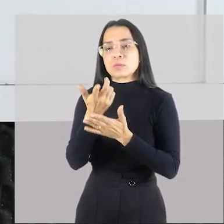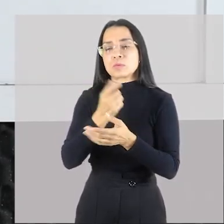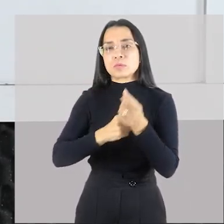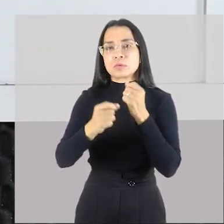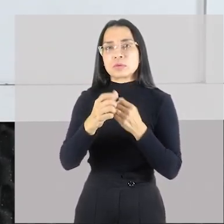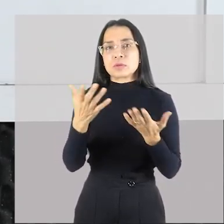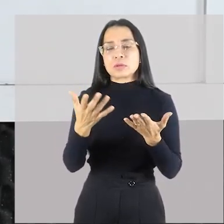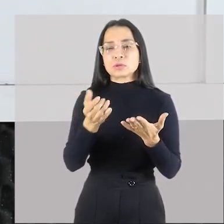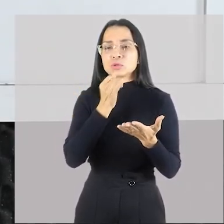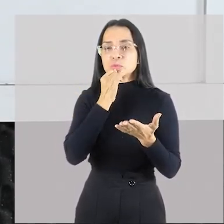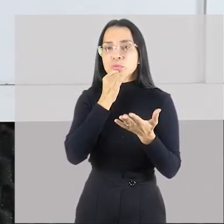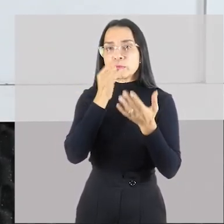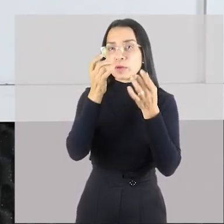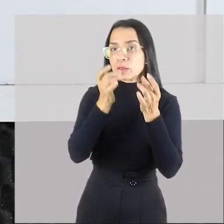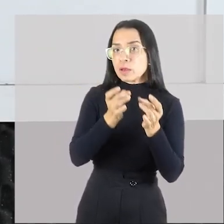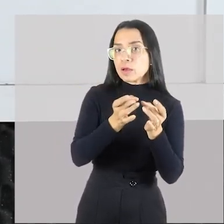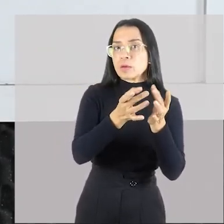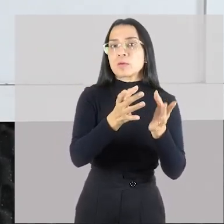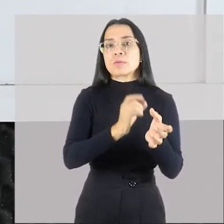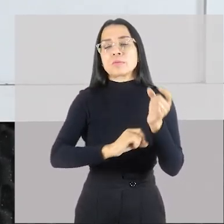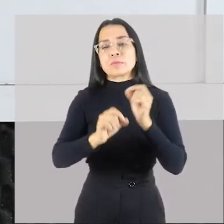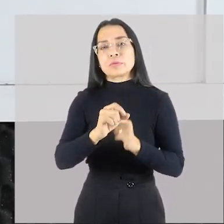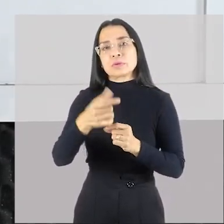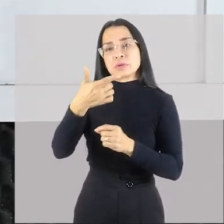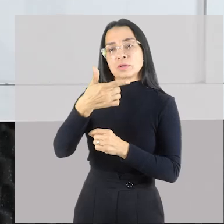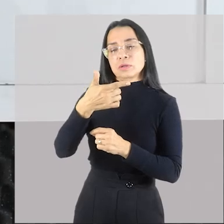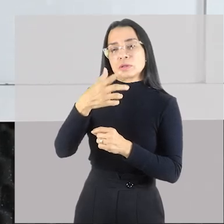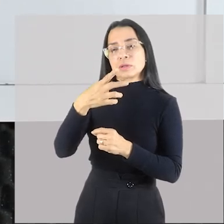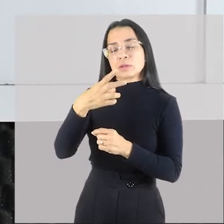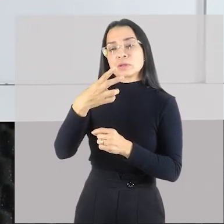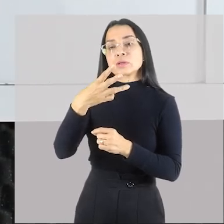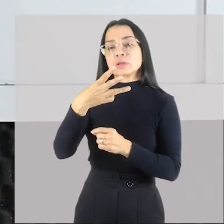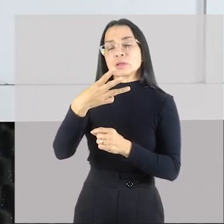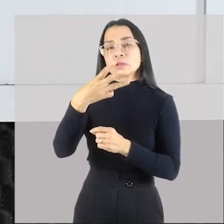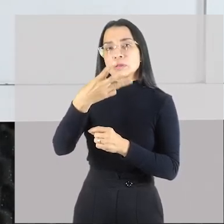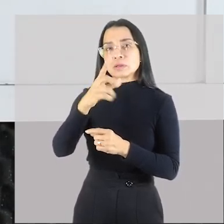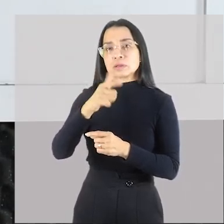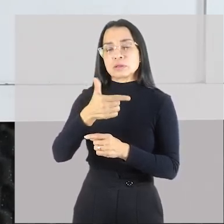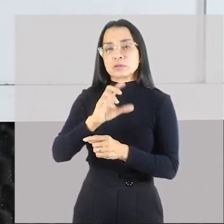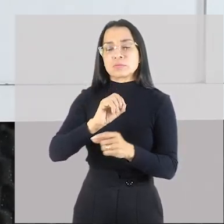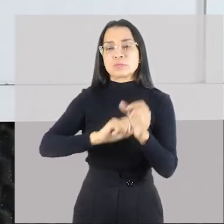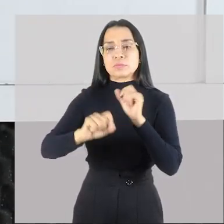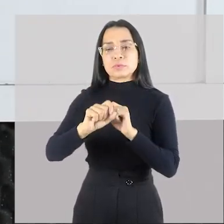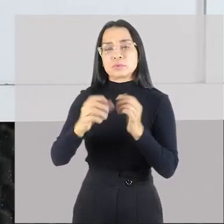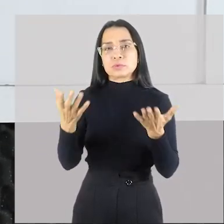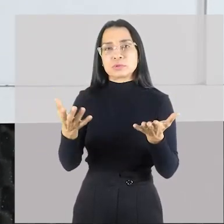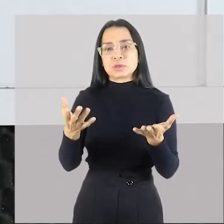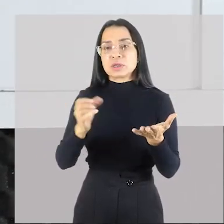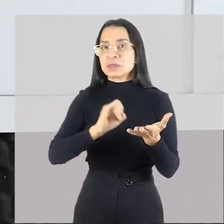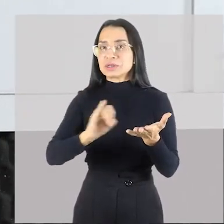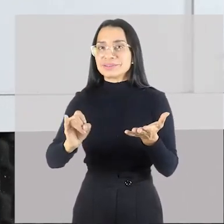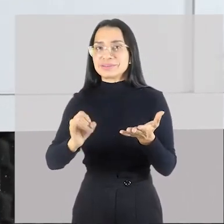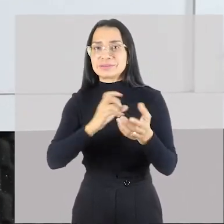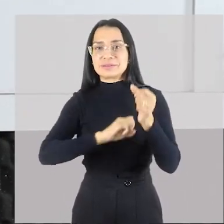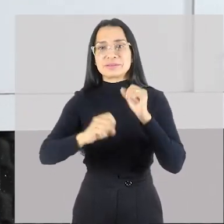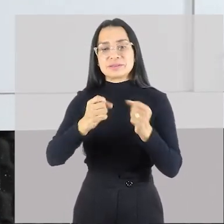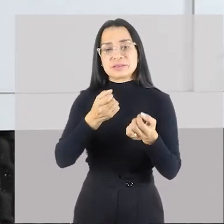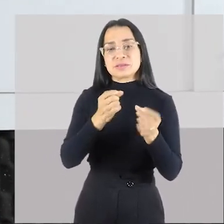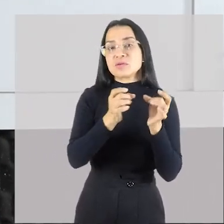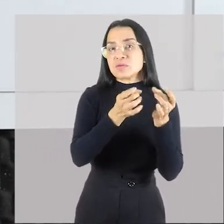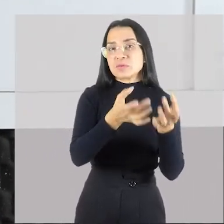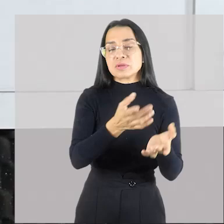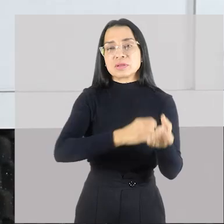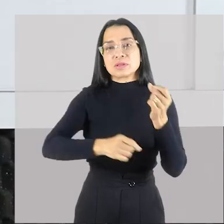Porque quando ele tem 320, o lucro dele é zero. Se ele vender menos do que isso, ele vai ter um lucro negativo, ou seja,